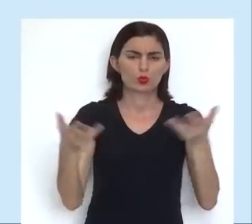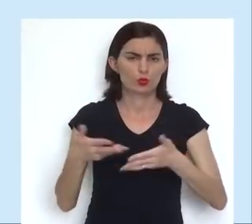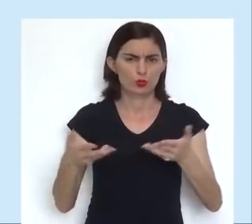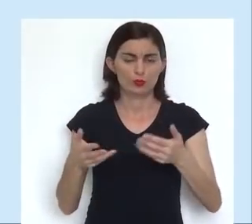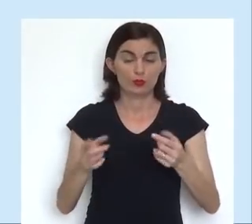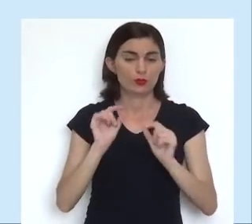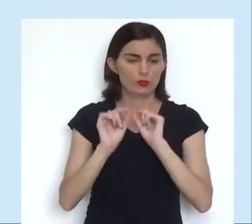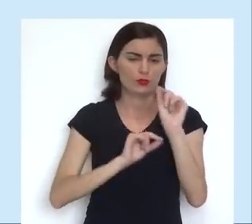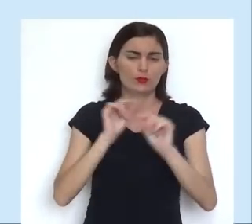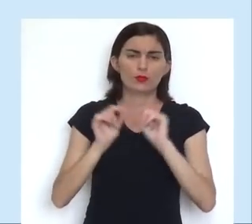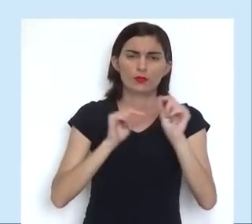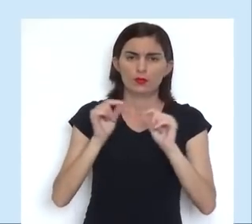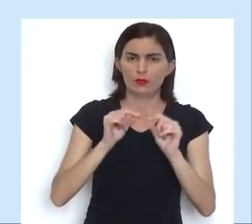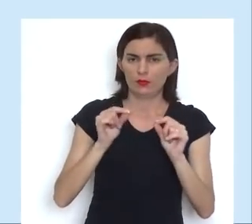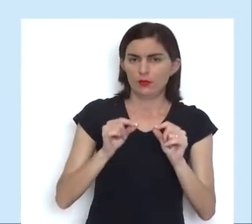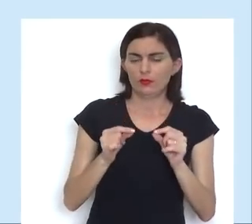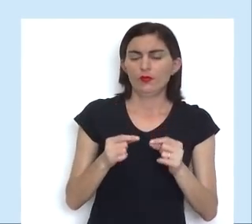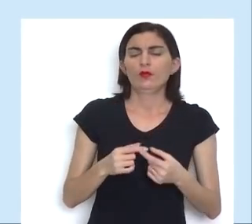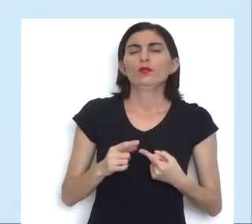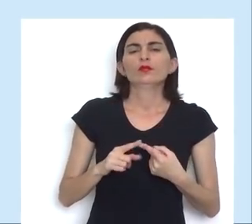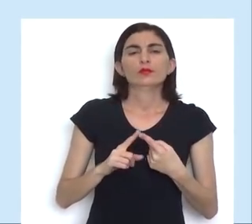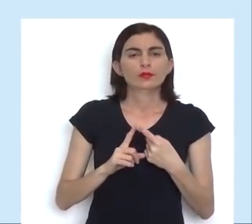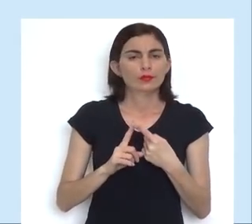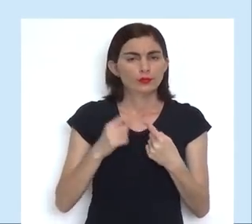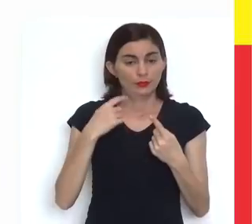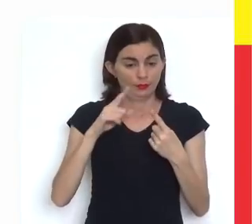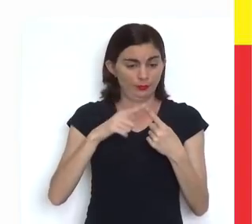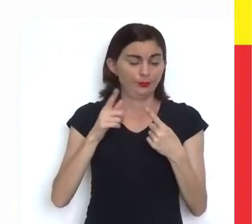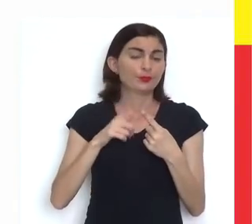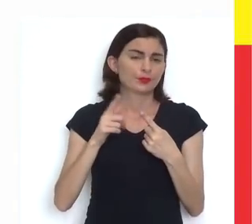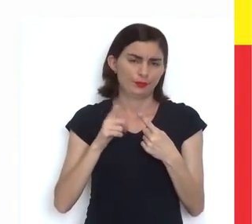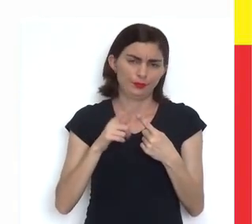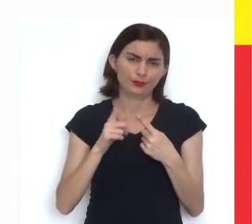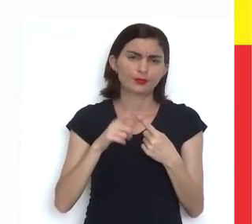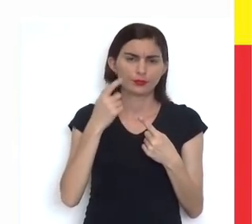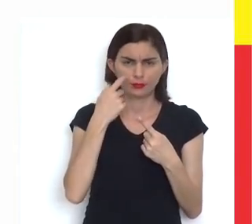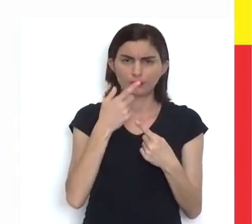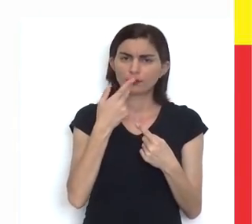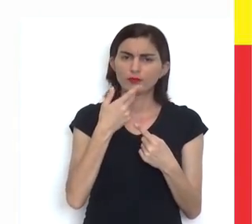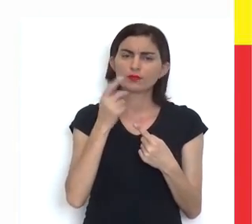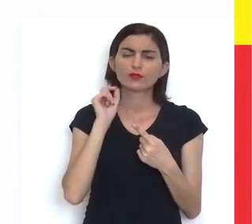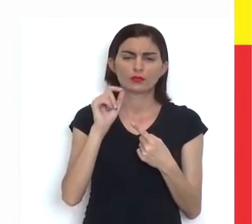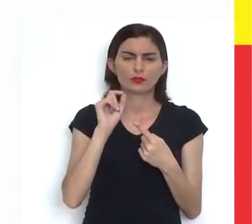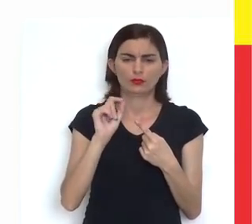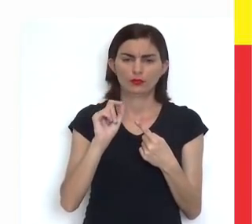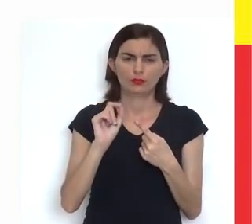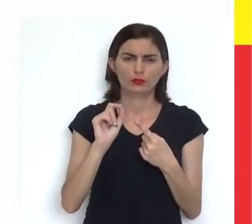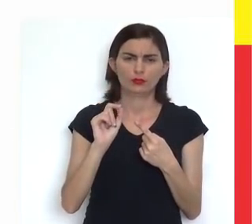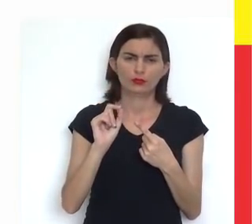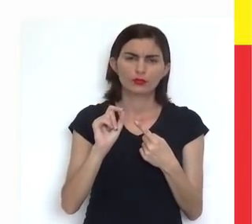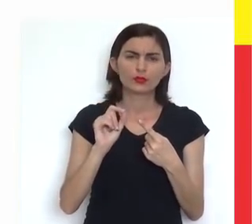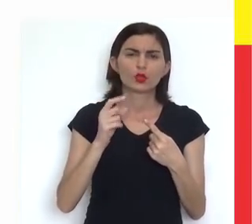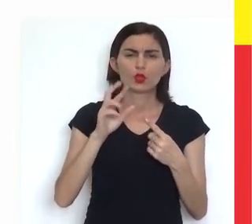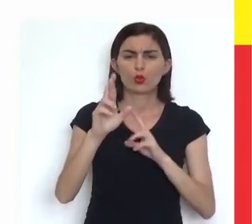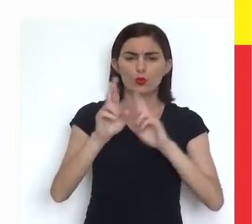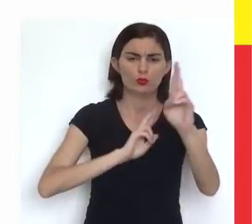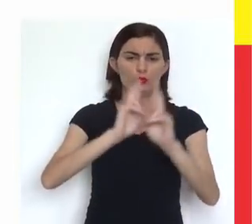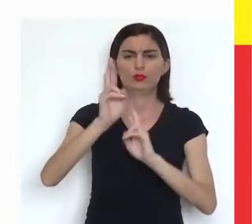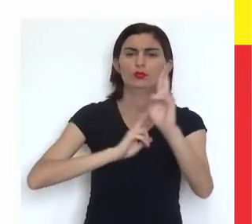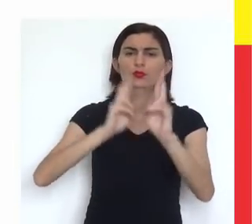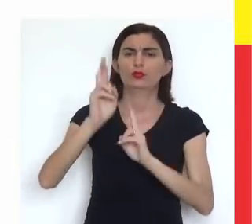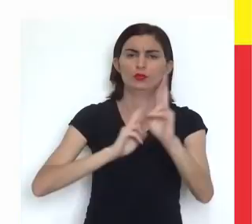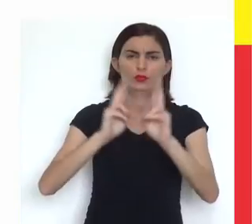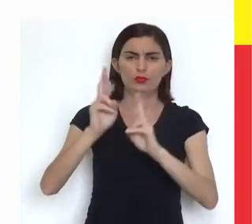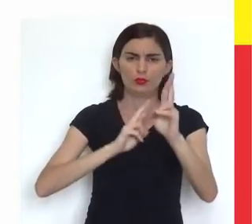vai ver um pouquinho sobre esses meios de transporte, ok? O primeiro meio de transporte que a gente vai falar é o meio de transporte